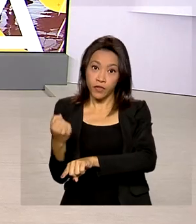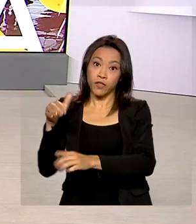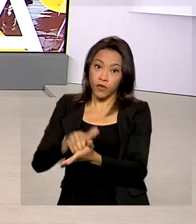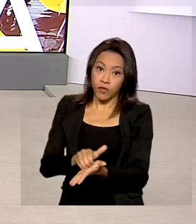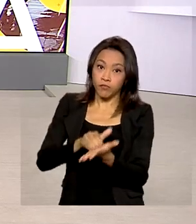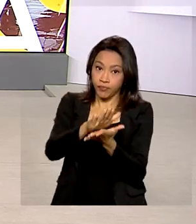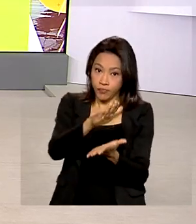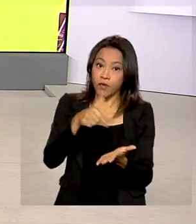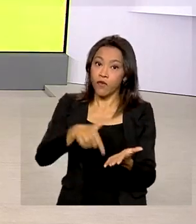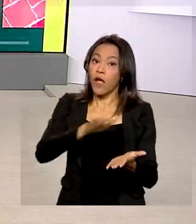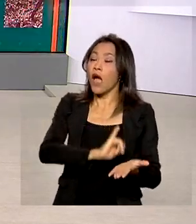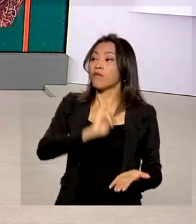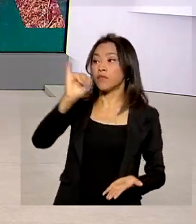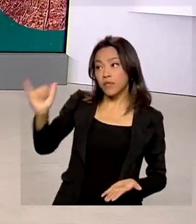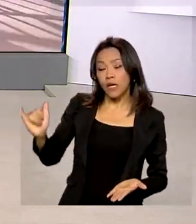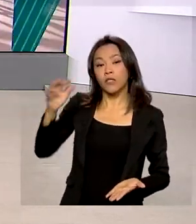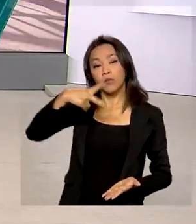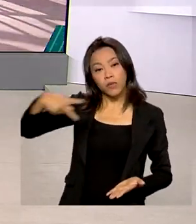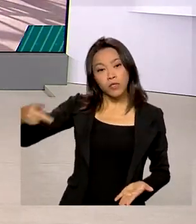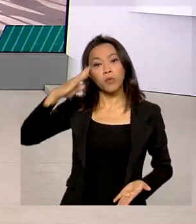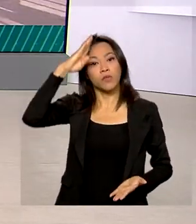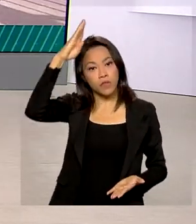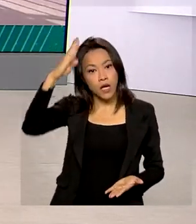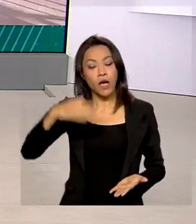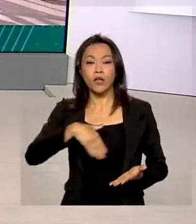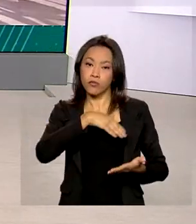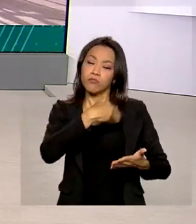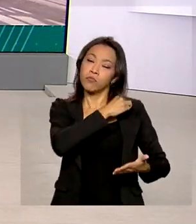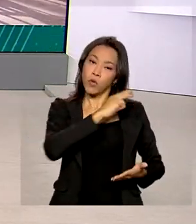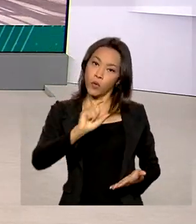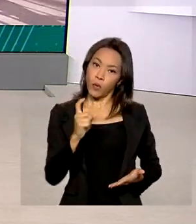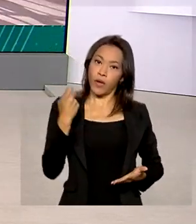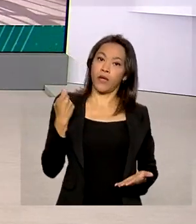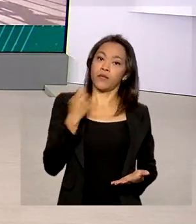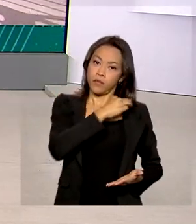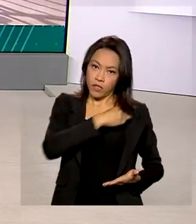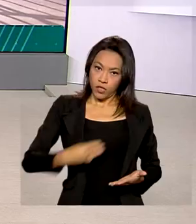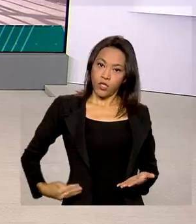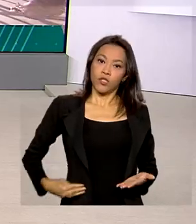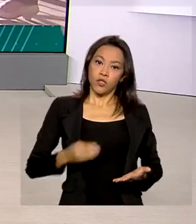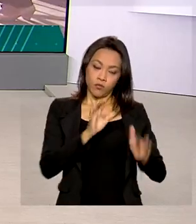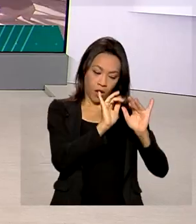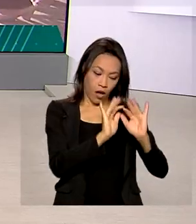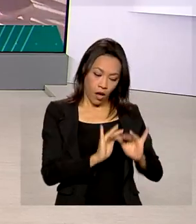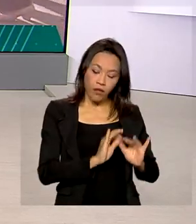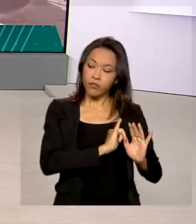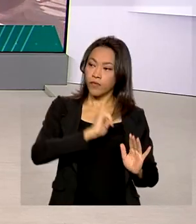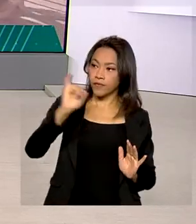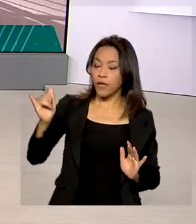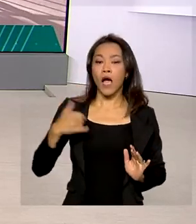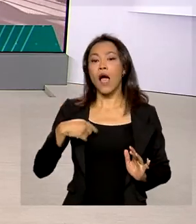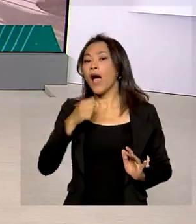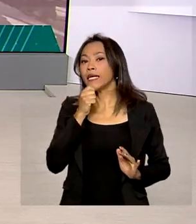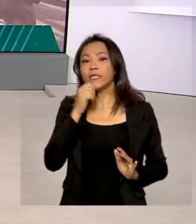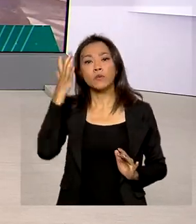ao presidente Jair bolsonaro por meio de uma carta escrita pelo ex-ministro ainda não foi anunciado o nome do novo titular da